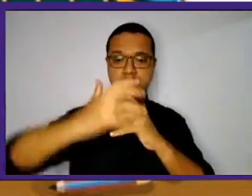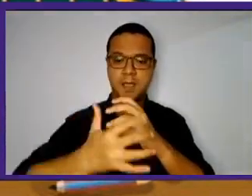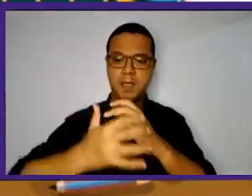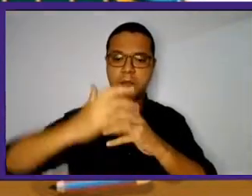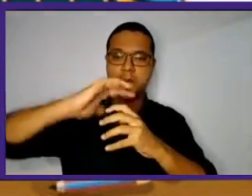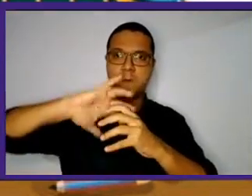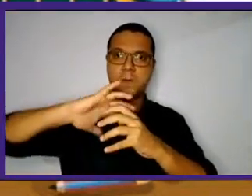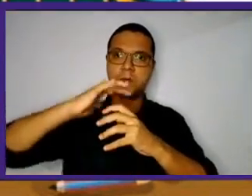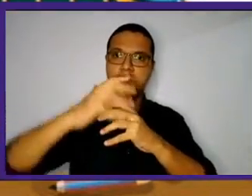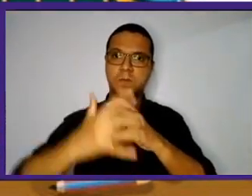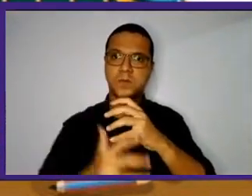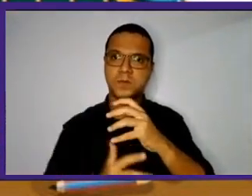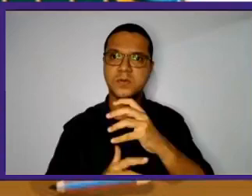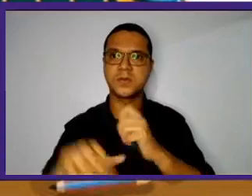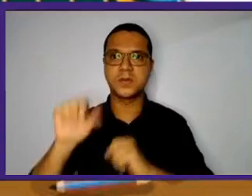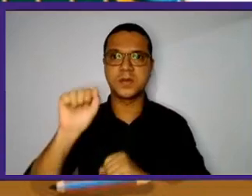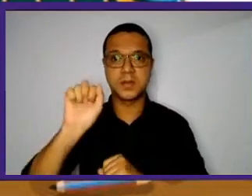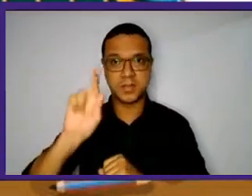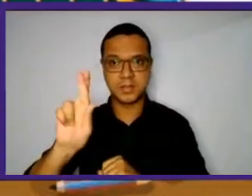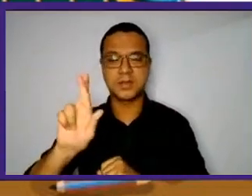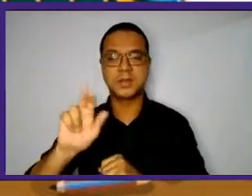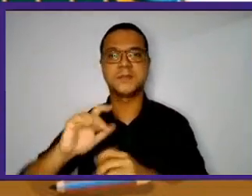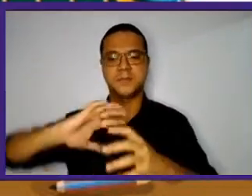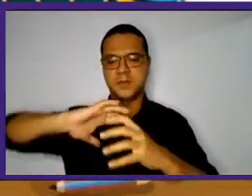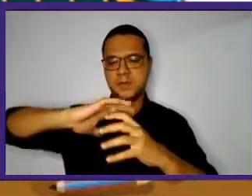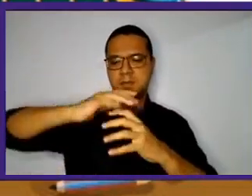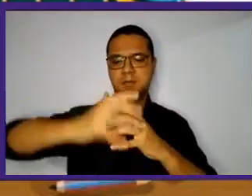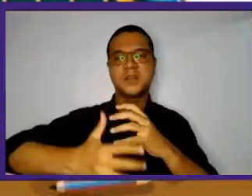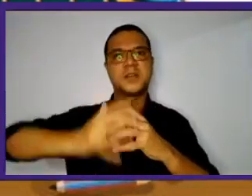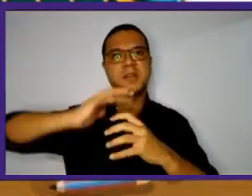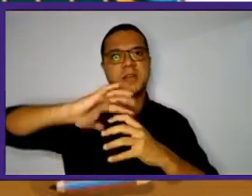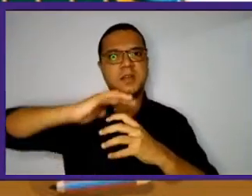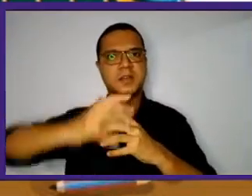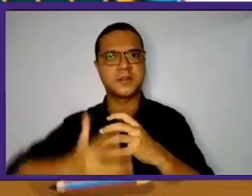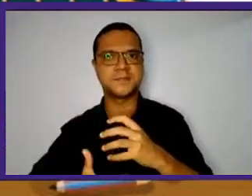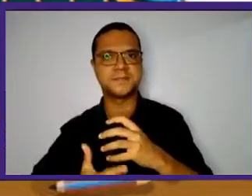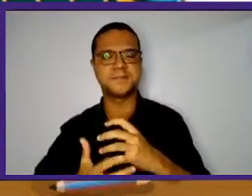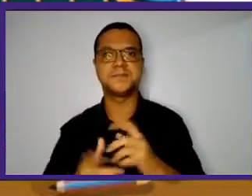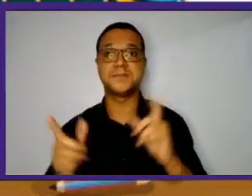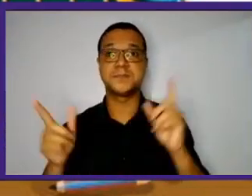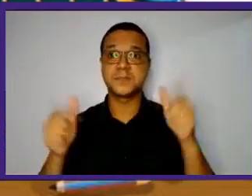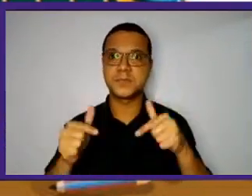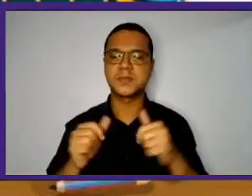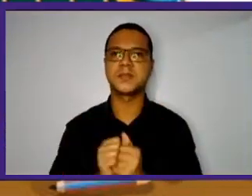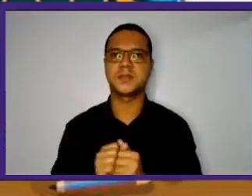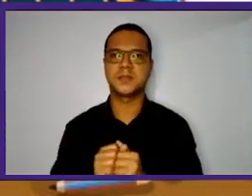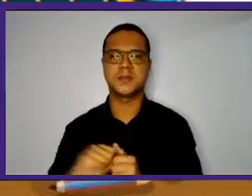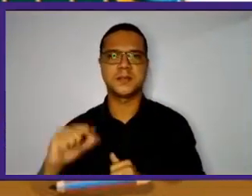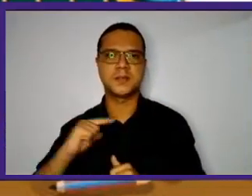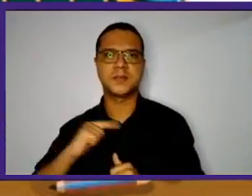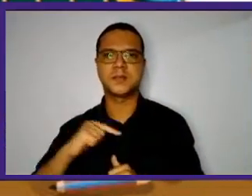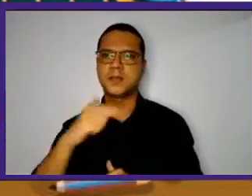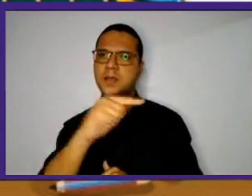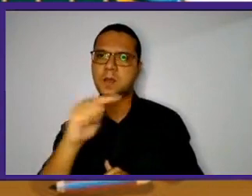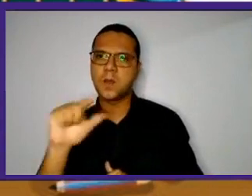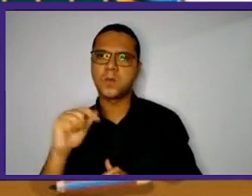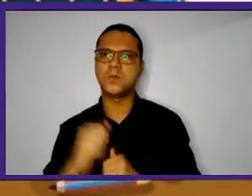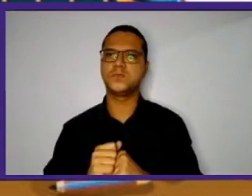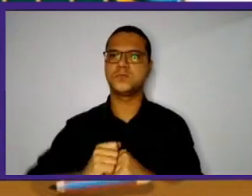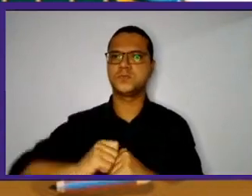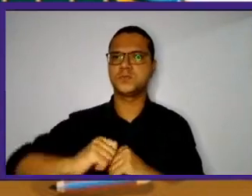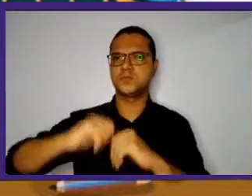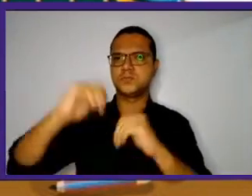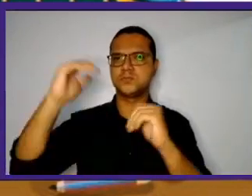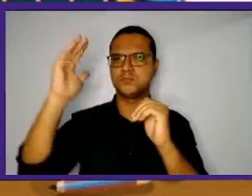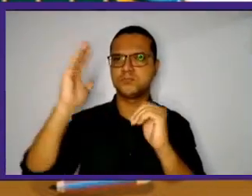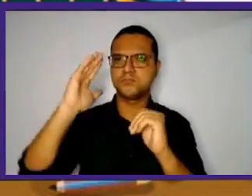envolvido por uma camada de ar, certo? Chamado de atmosfera. E essa camada tem outras divisões